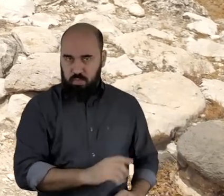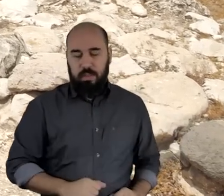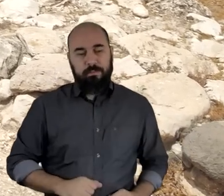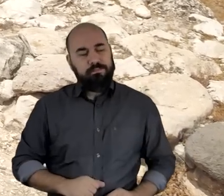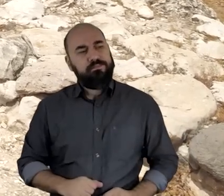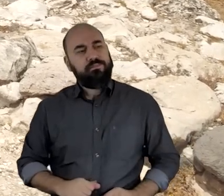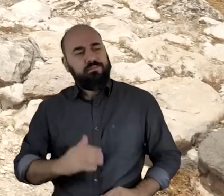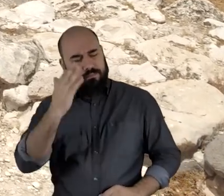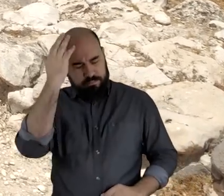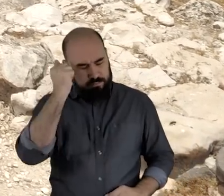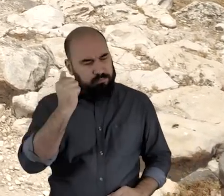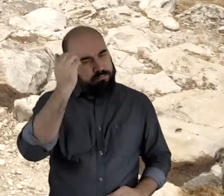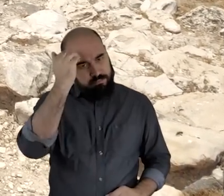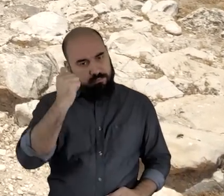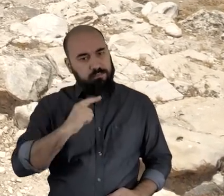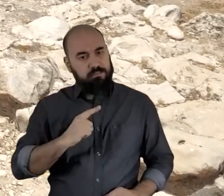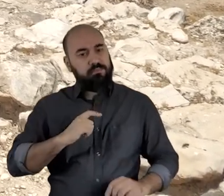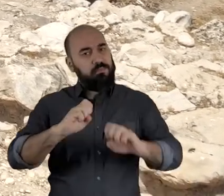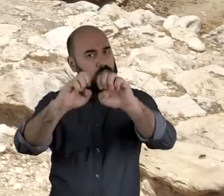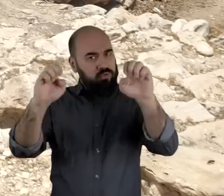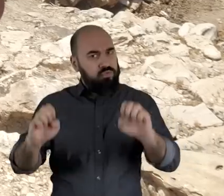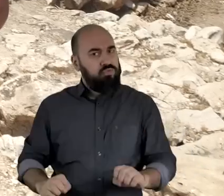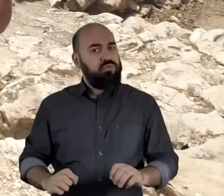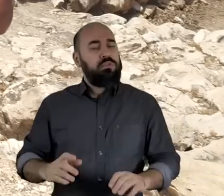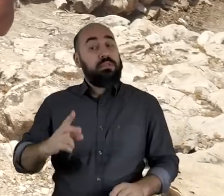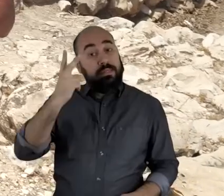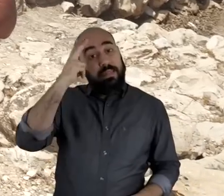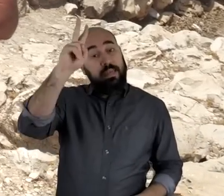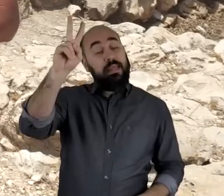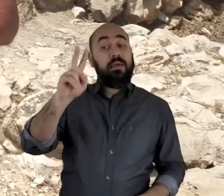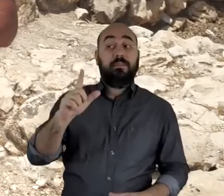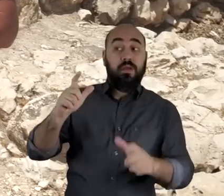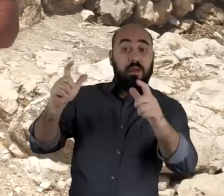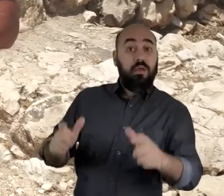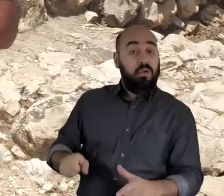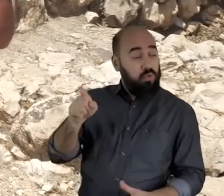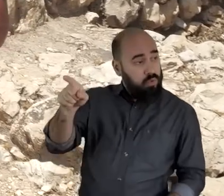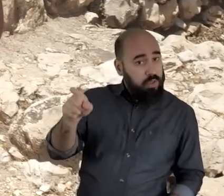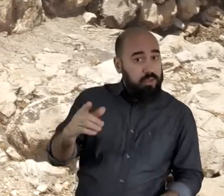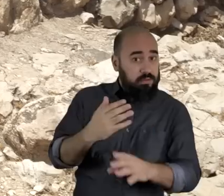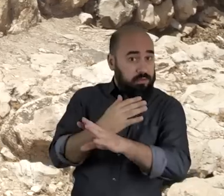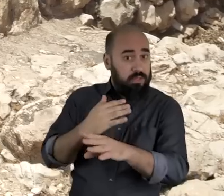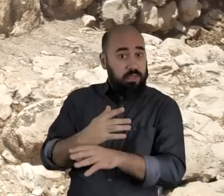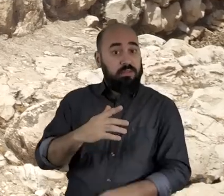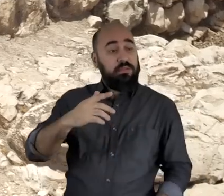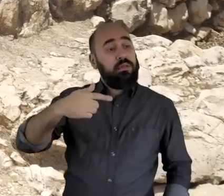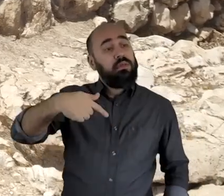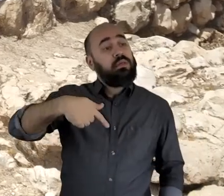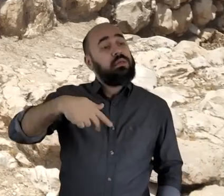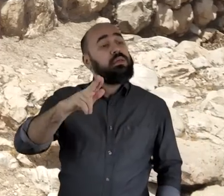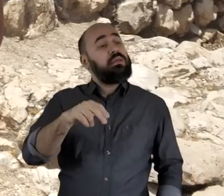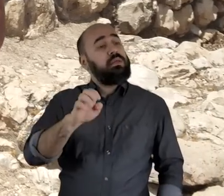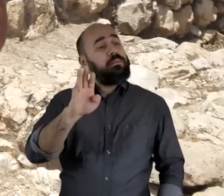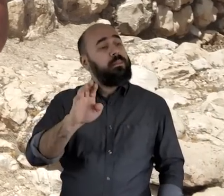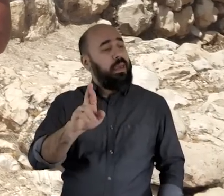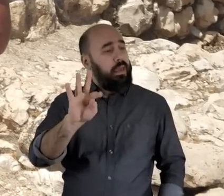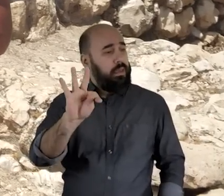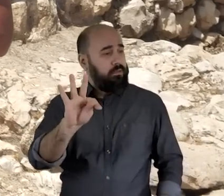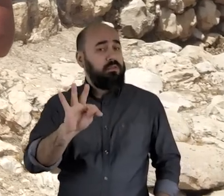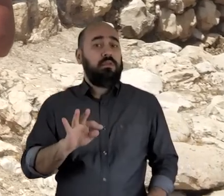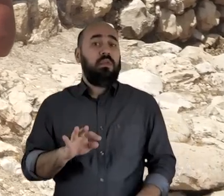Igor, eu sei que há aqui uma estrutura também que lembra Hirbert Keiafa, e como Hirbert Keiafa é do século